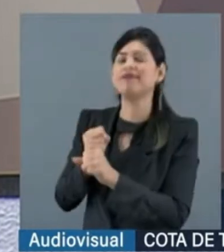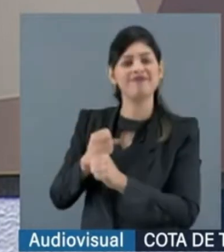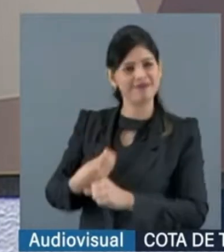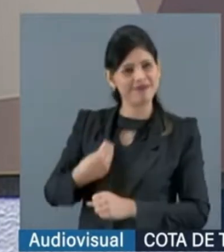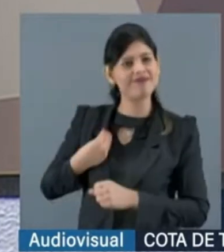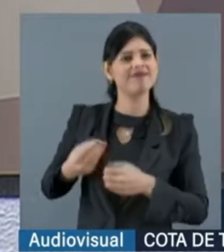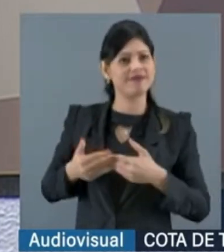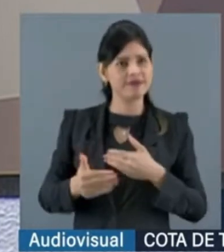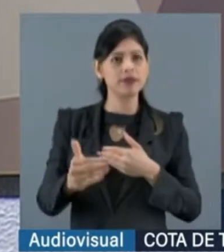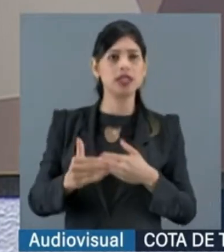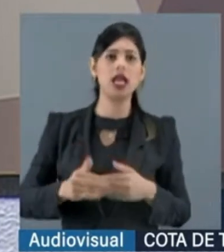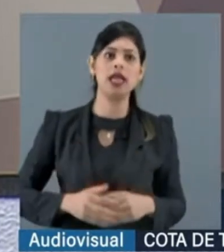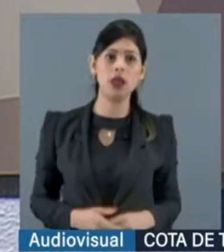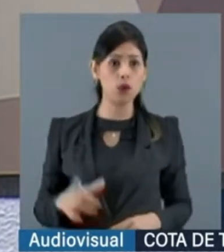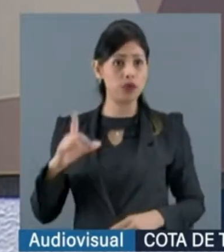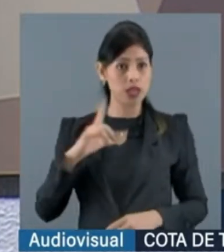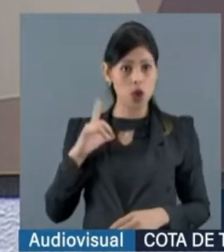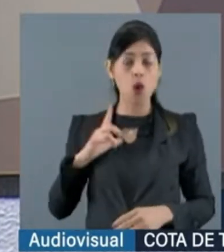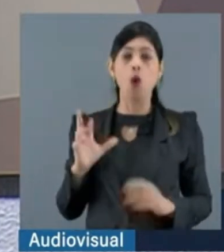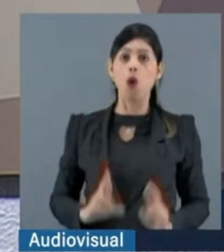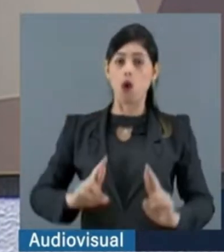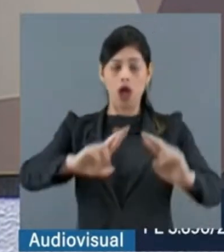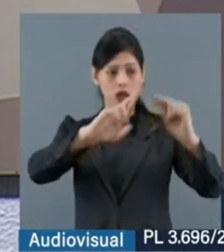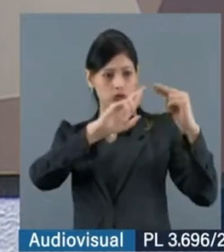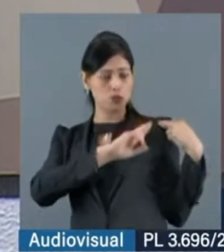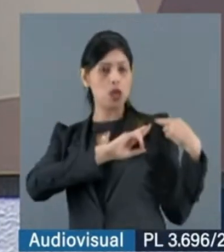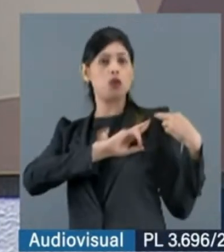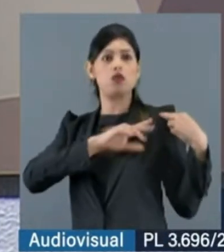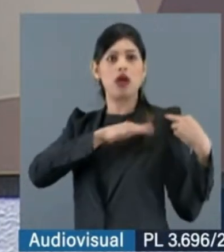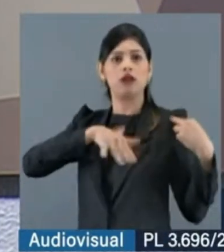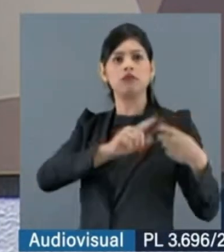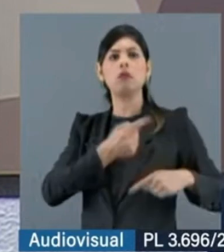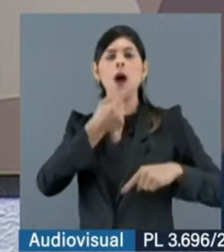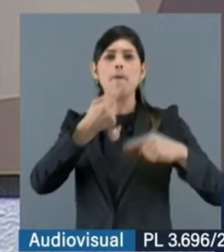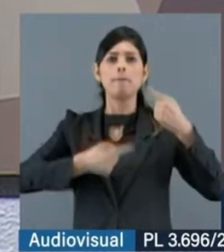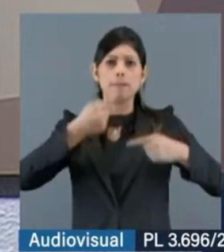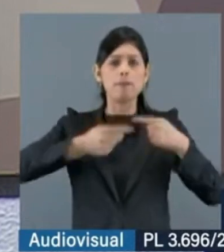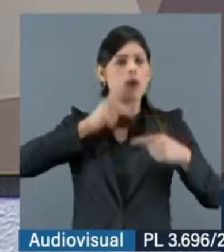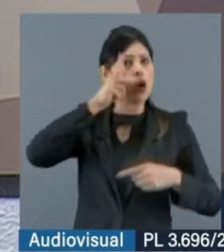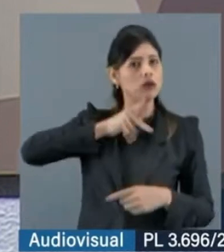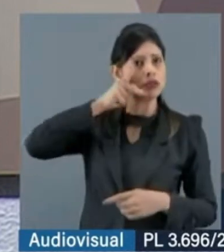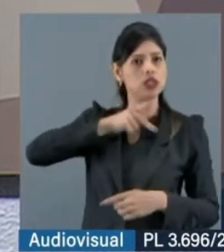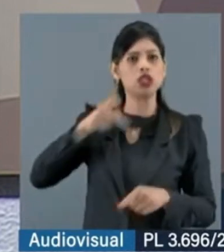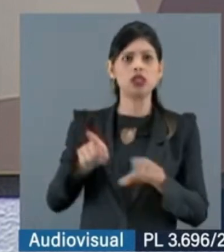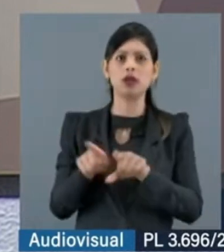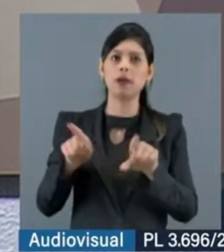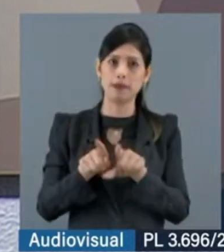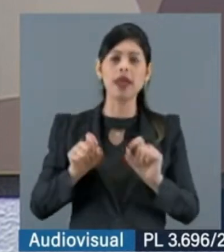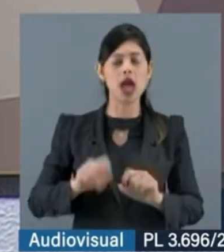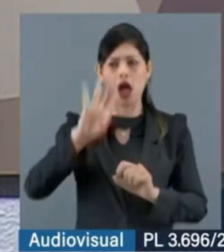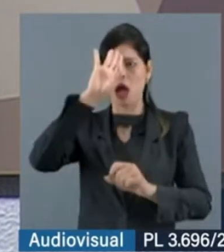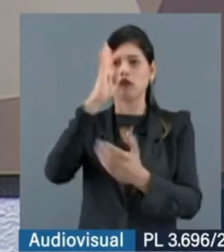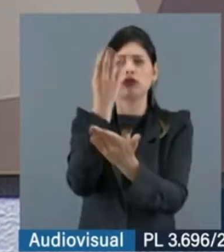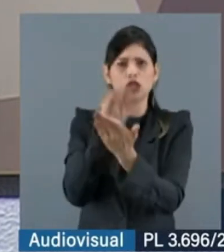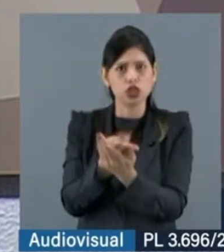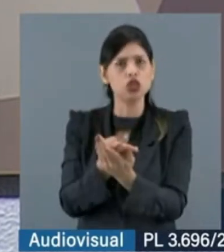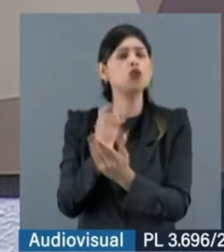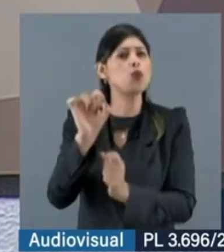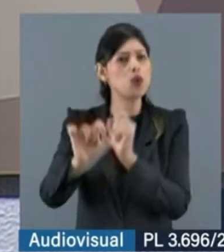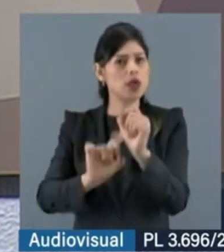Derivado desse respeito à política, afirmo a vocês, tenho a exata dimensão que o